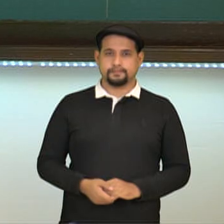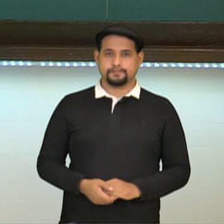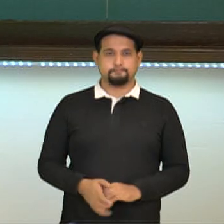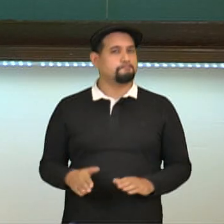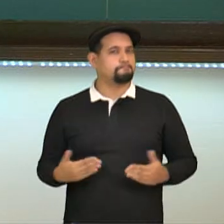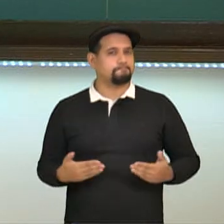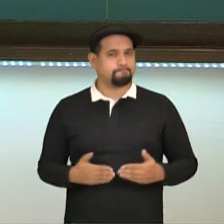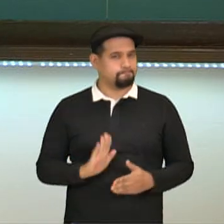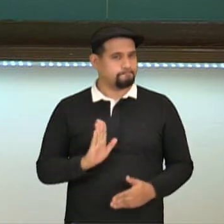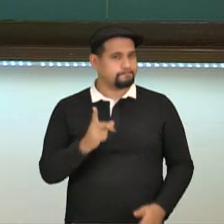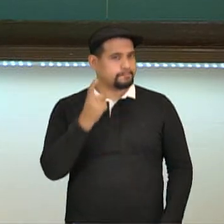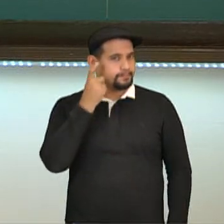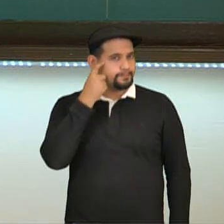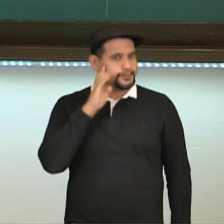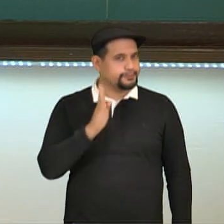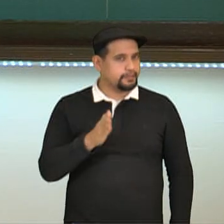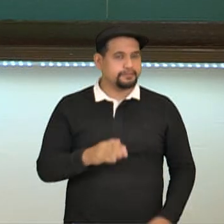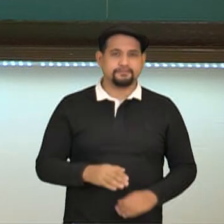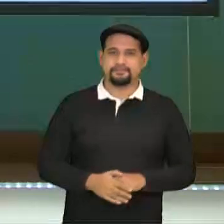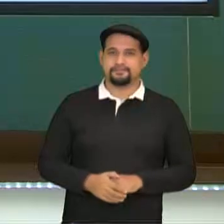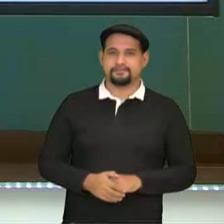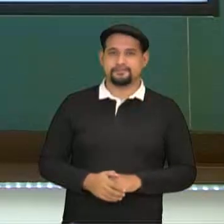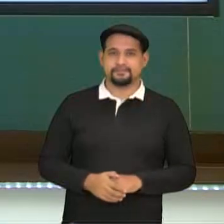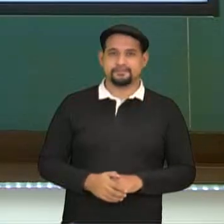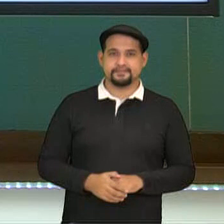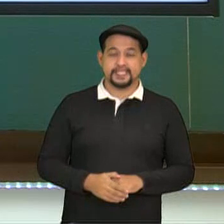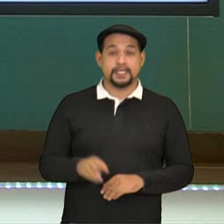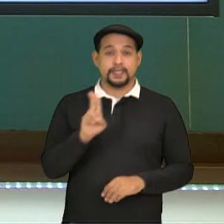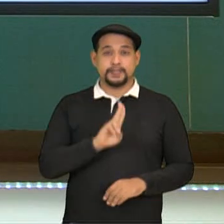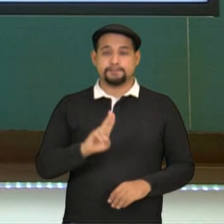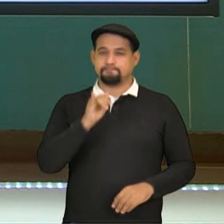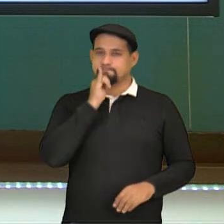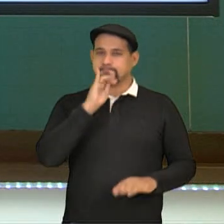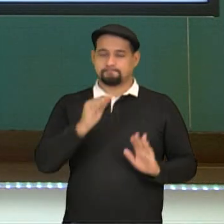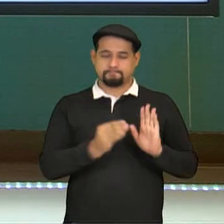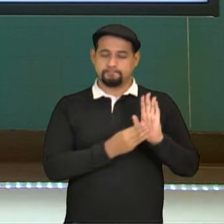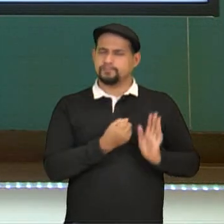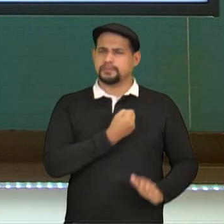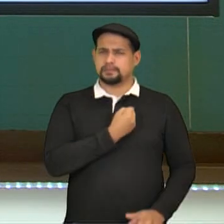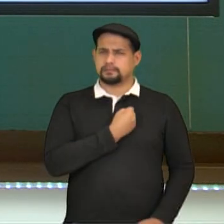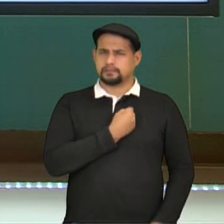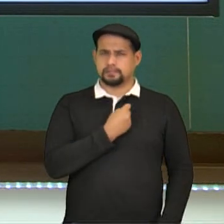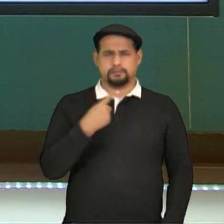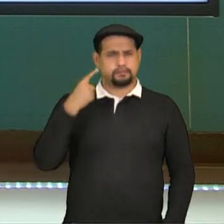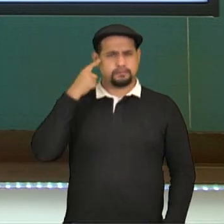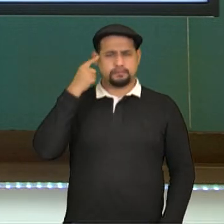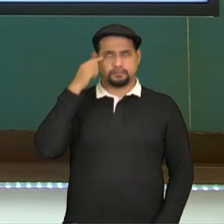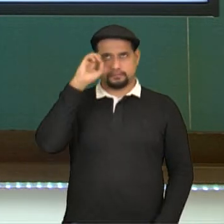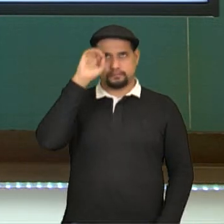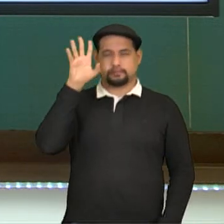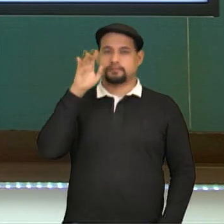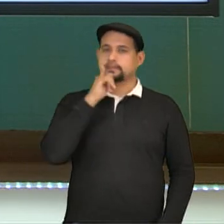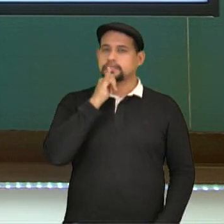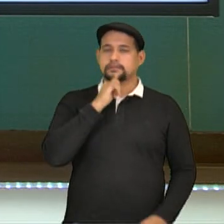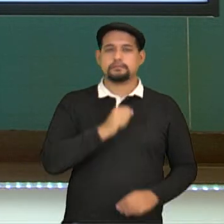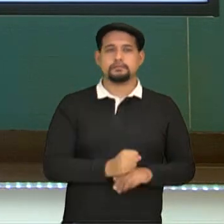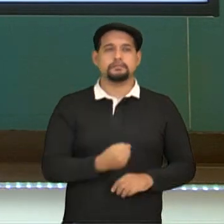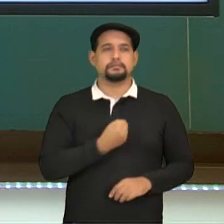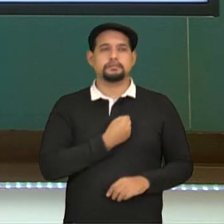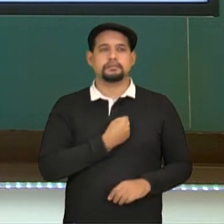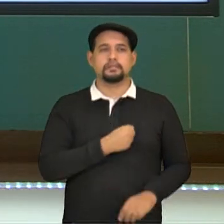E aí, pensaram? Vamos colocar esse exemplo em números para a gente pensar aqui, ó. Olha lá, se eu pegar o